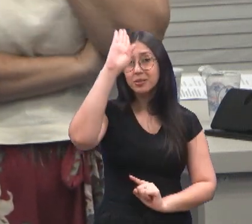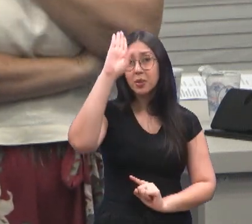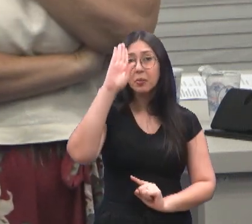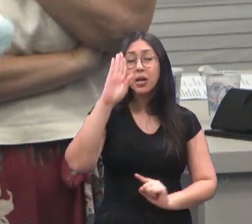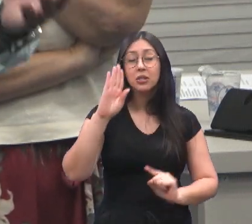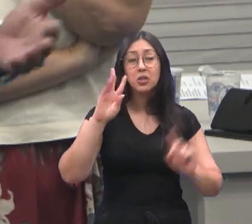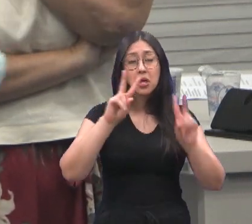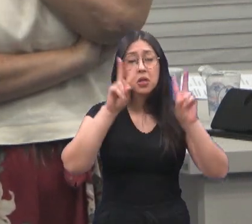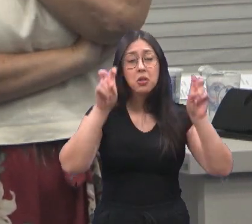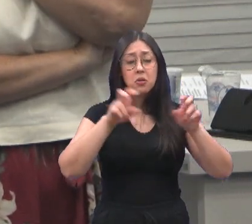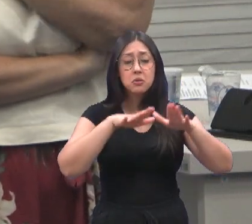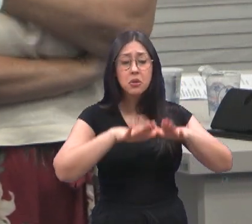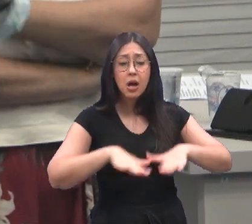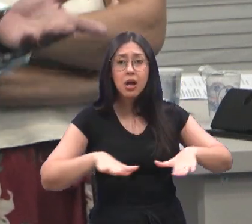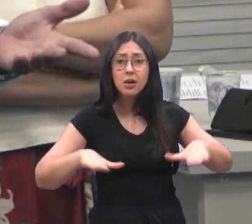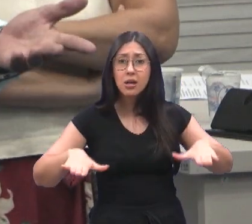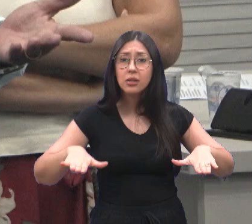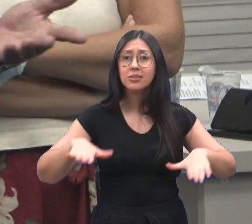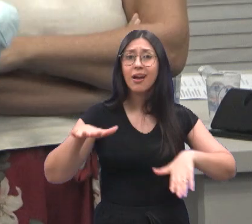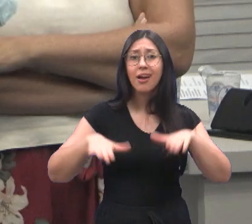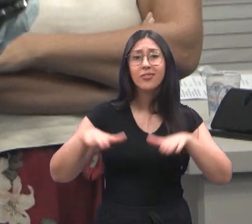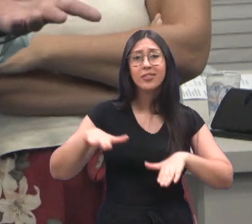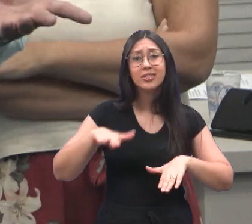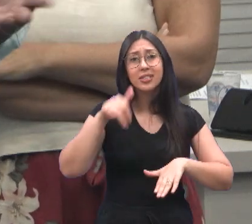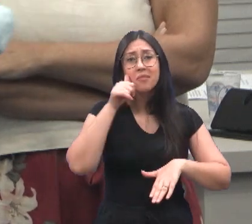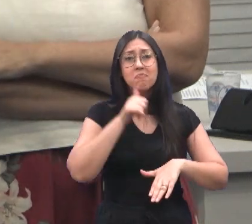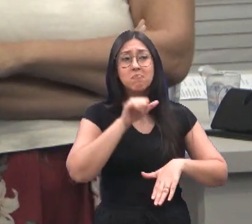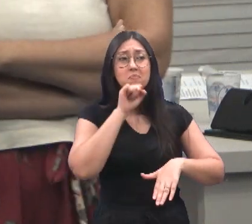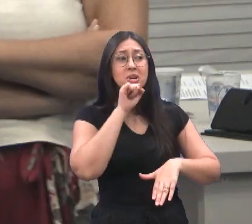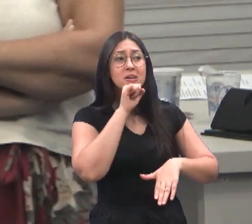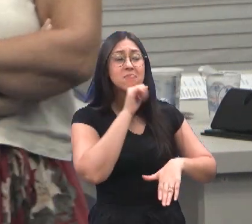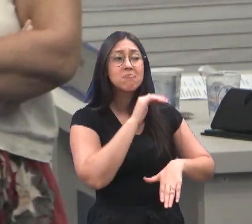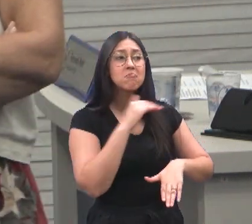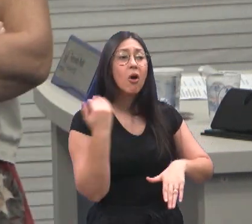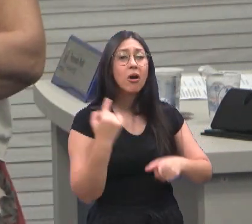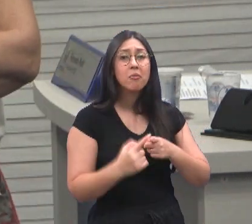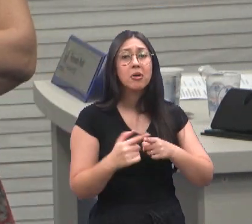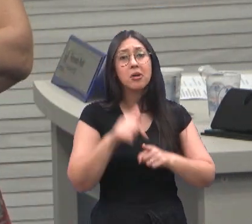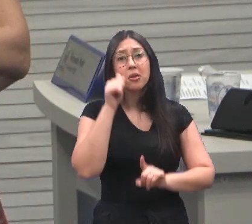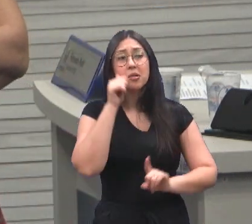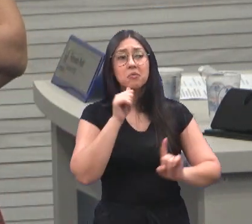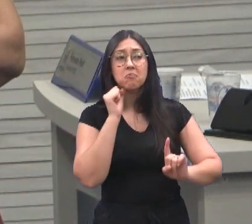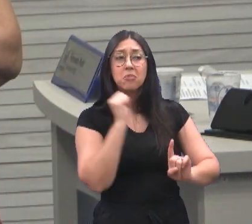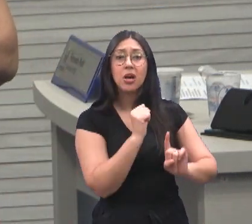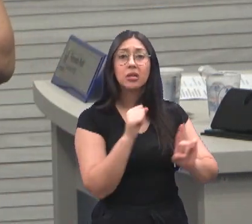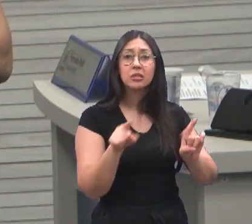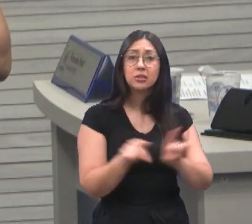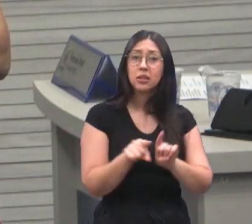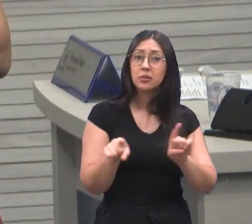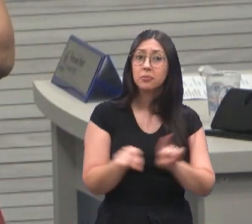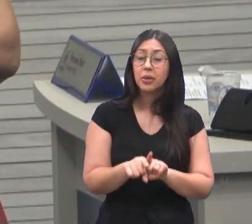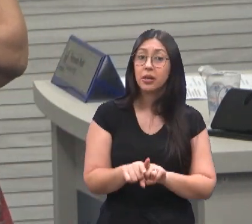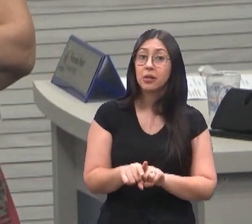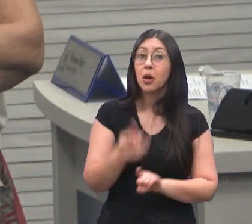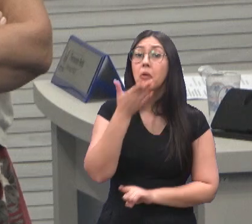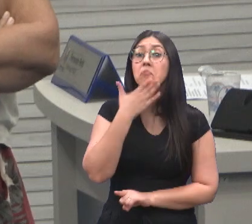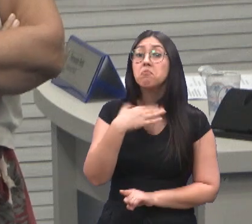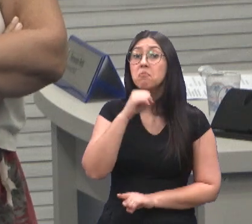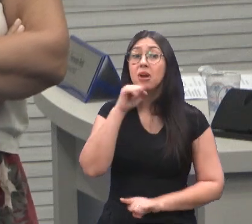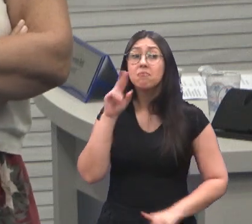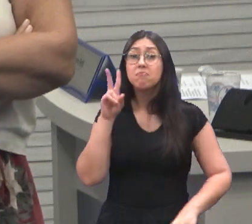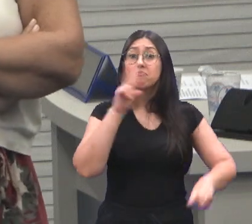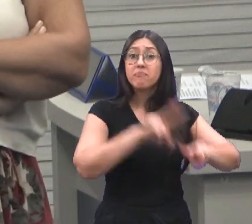envolvem crianças que às vezes perdem a mãe pelo feminicídio, mas também perdem o pai para